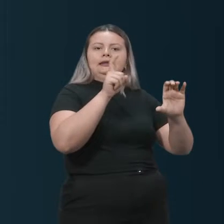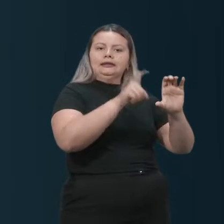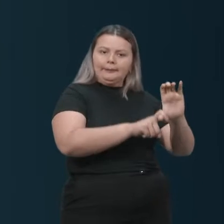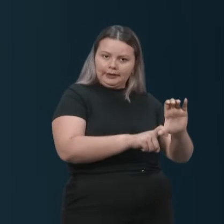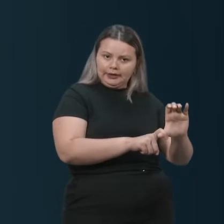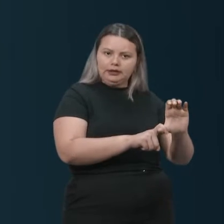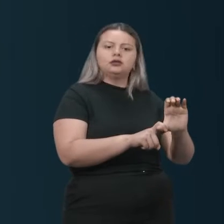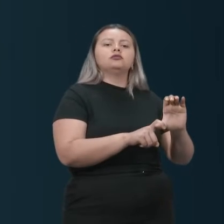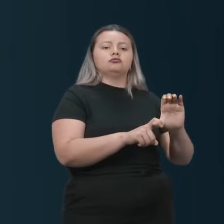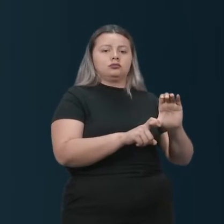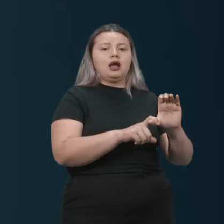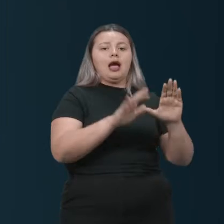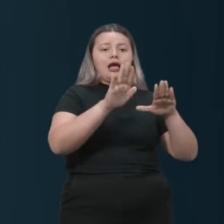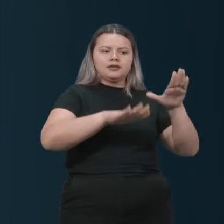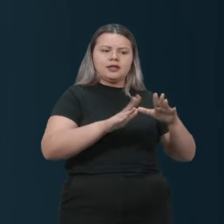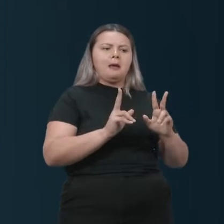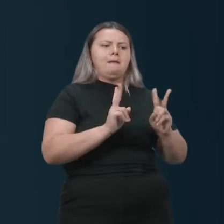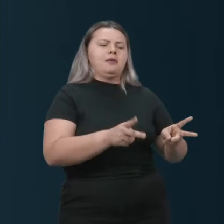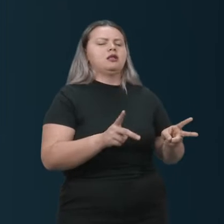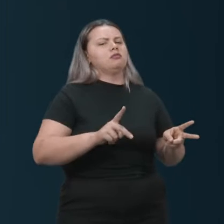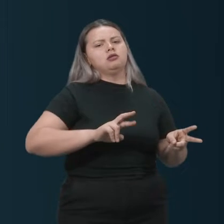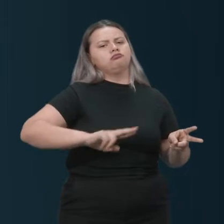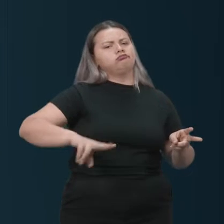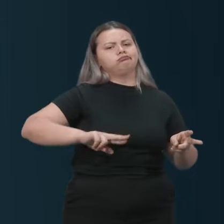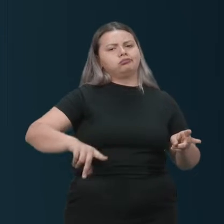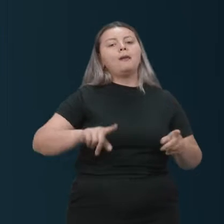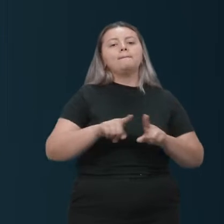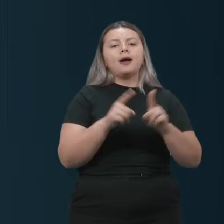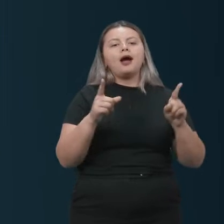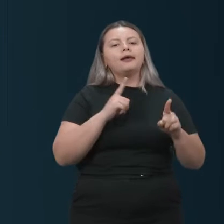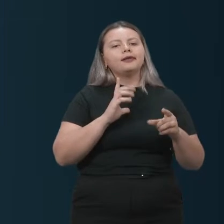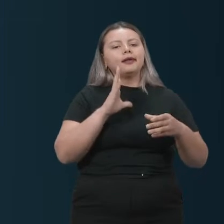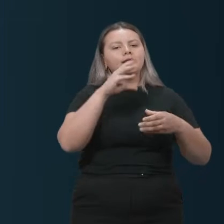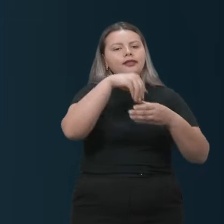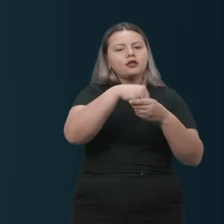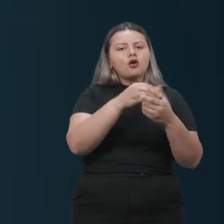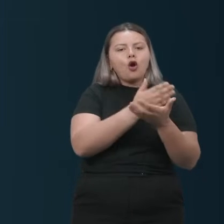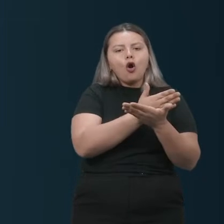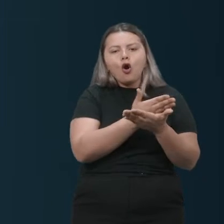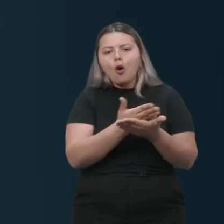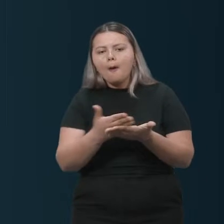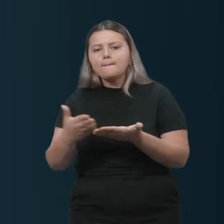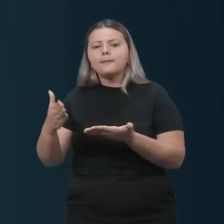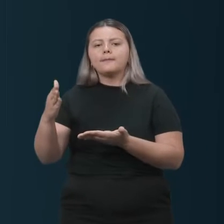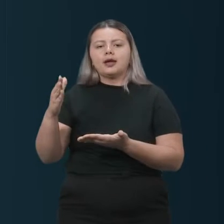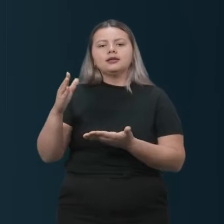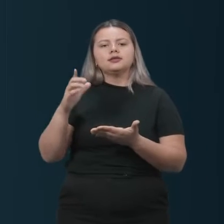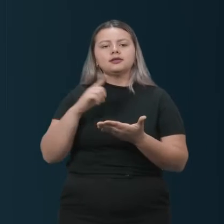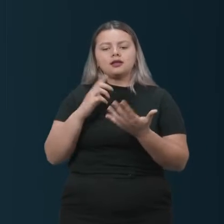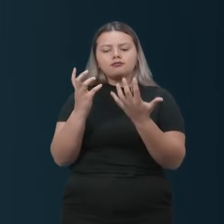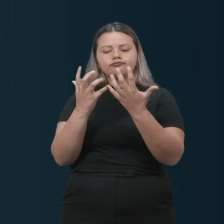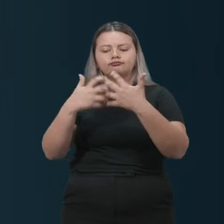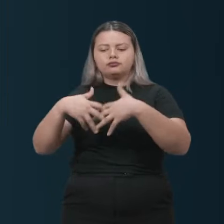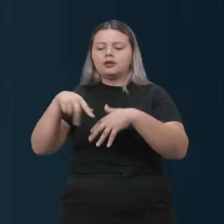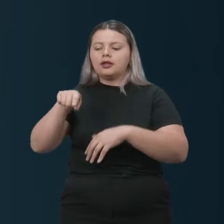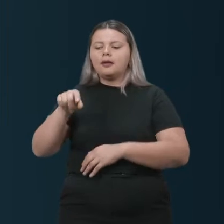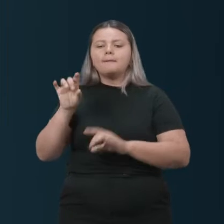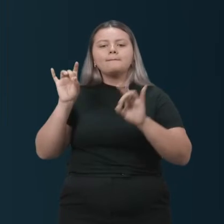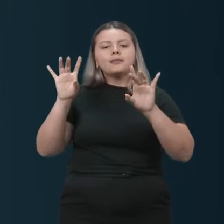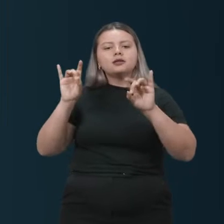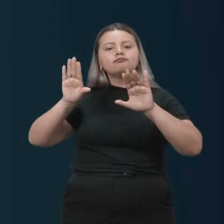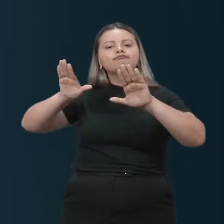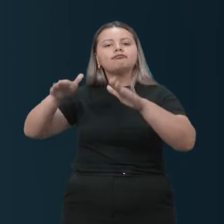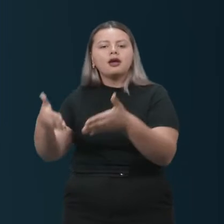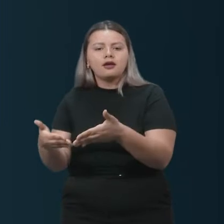dependentes, porém não necessariamente as mesmas, formando um tecido que exerce uma função